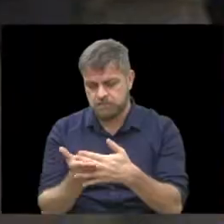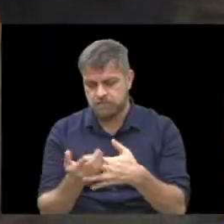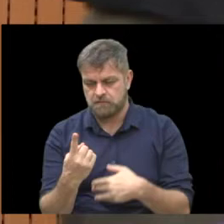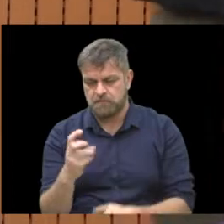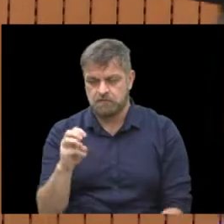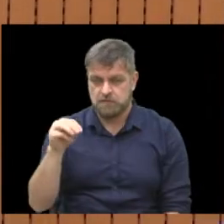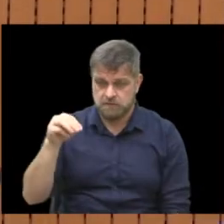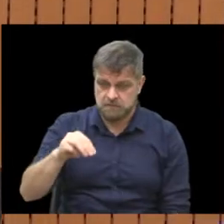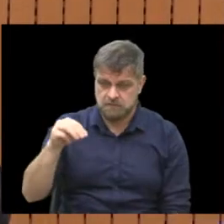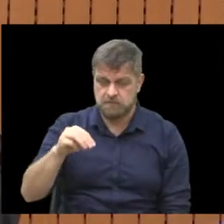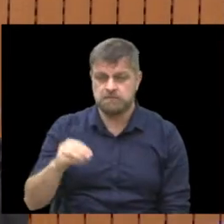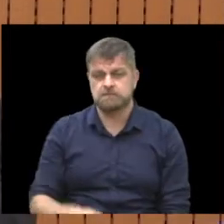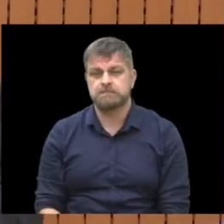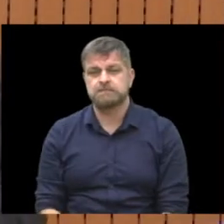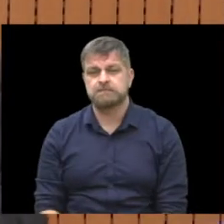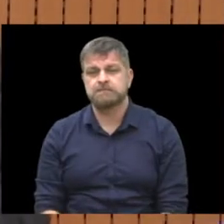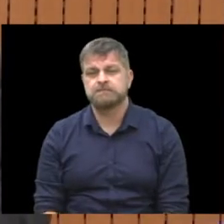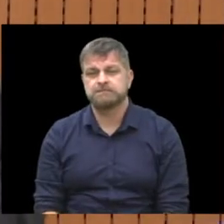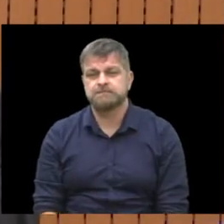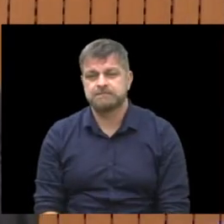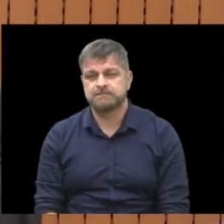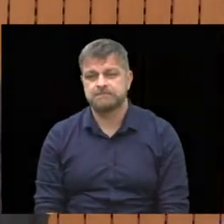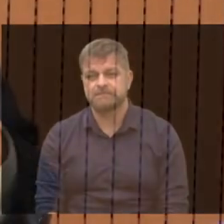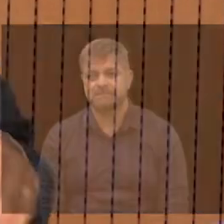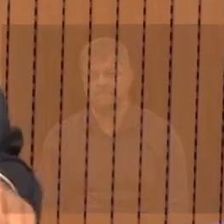por 15 minutos.